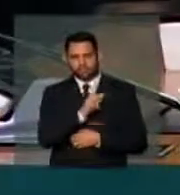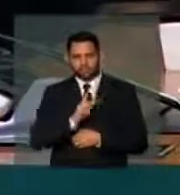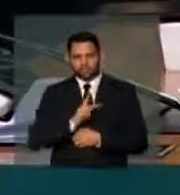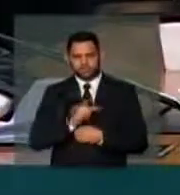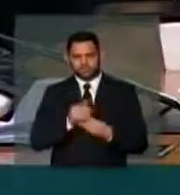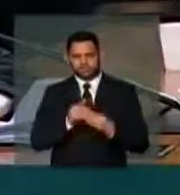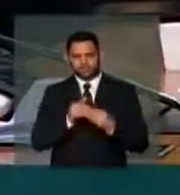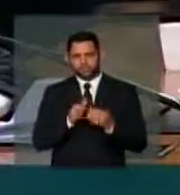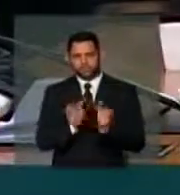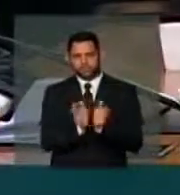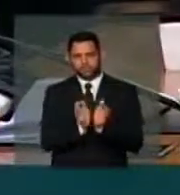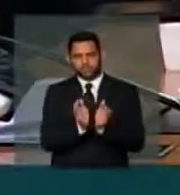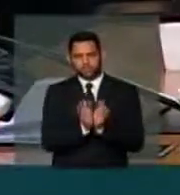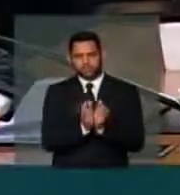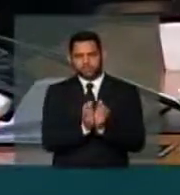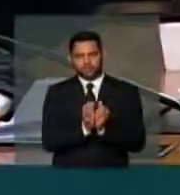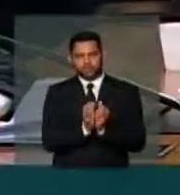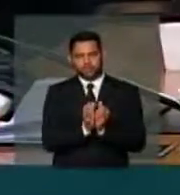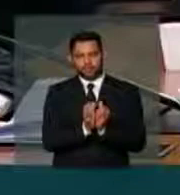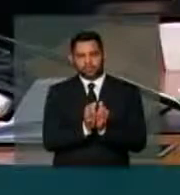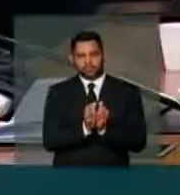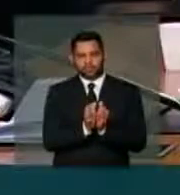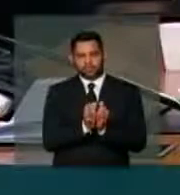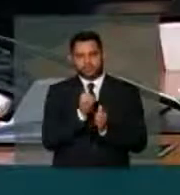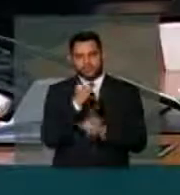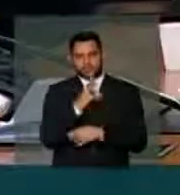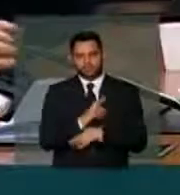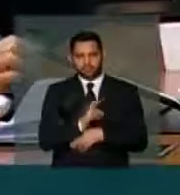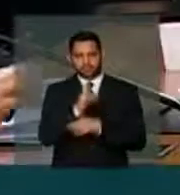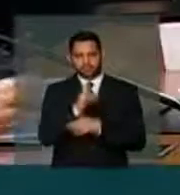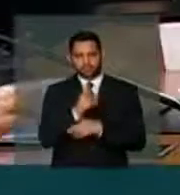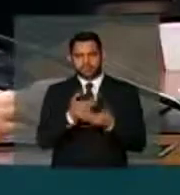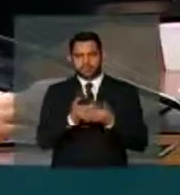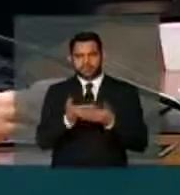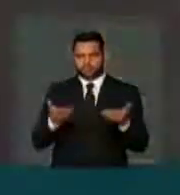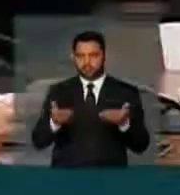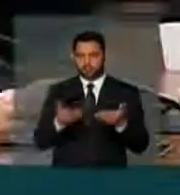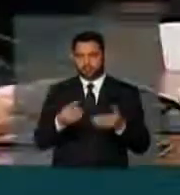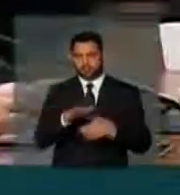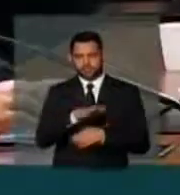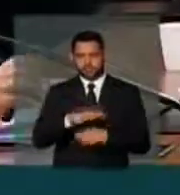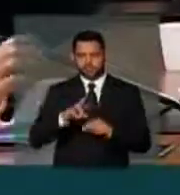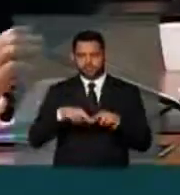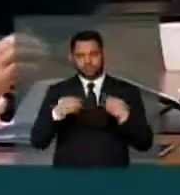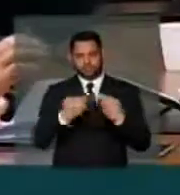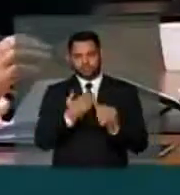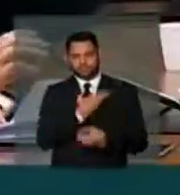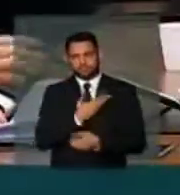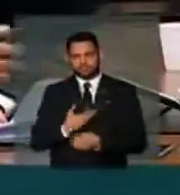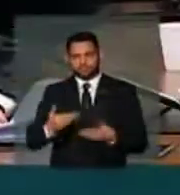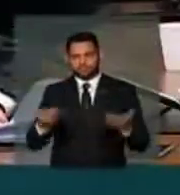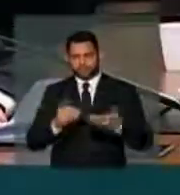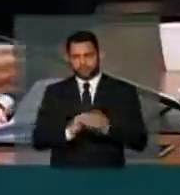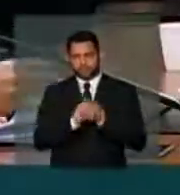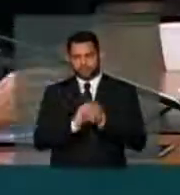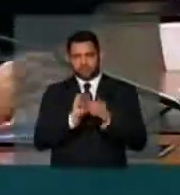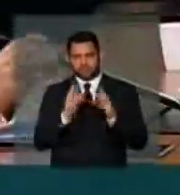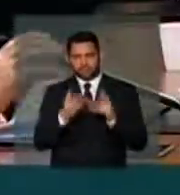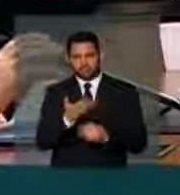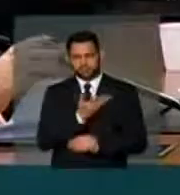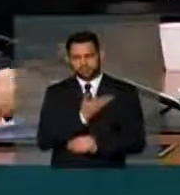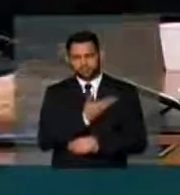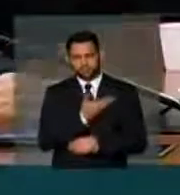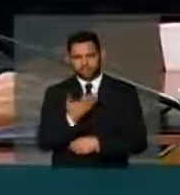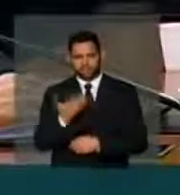à frente e assim também. Então nós estamos bem de representantes aqui nessa audiência pública hoje. Cumprimentando todos os meus